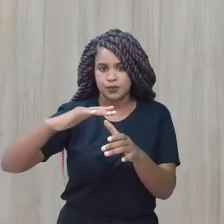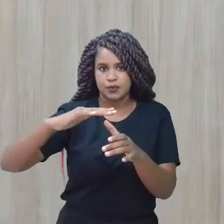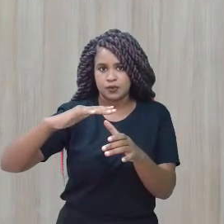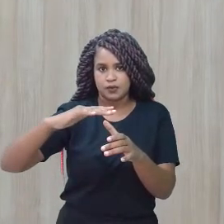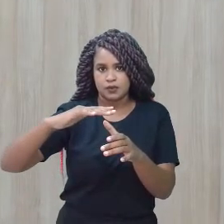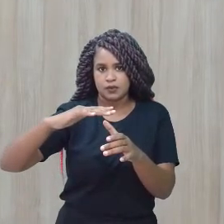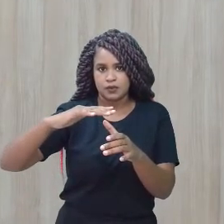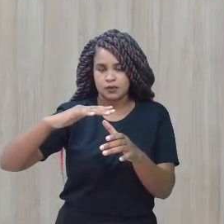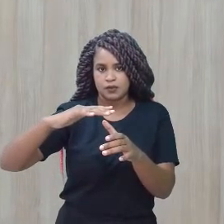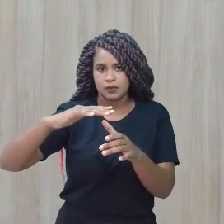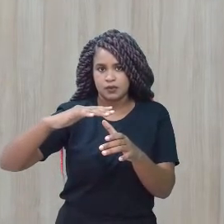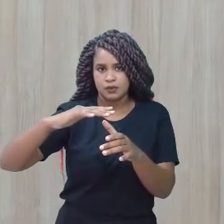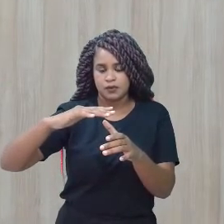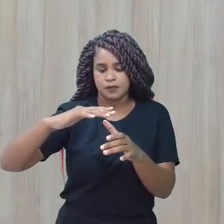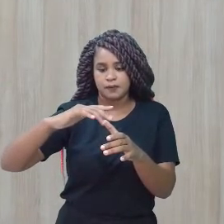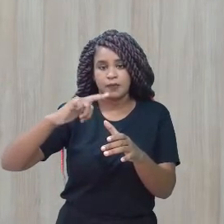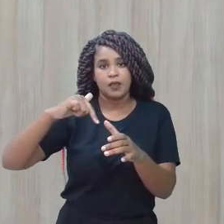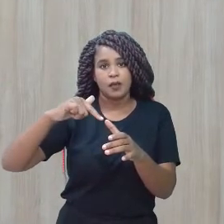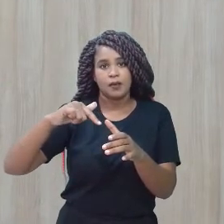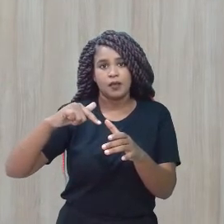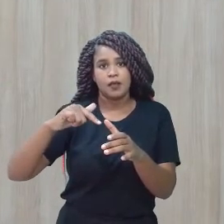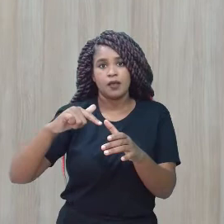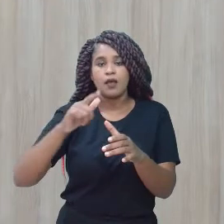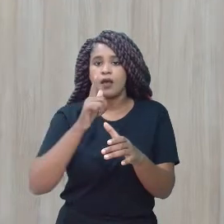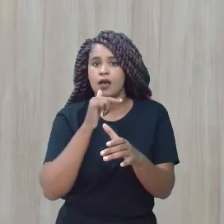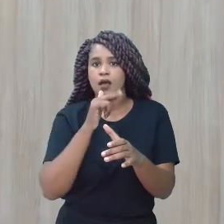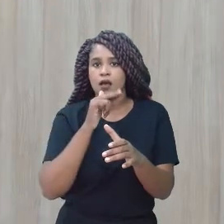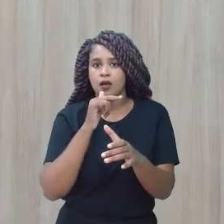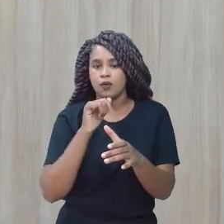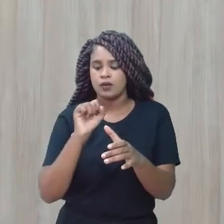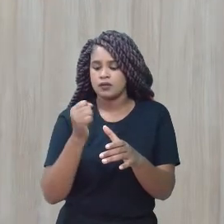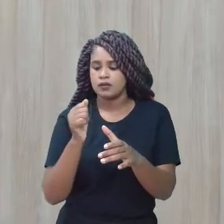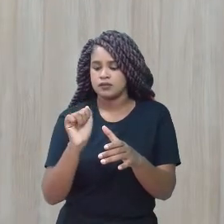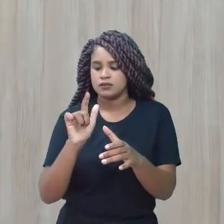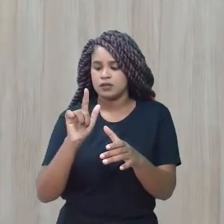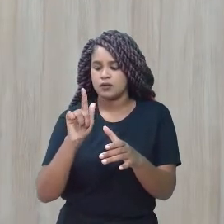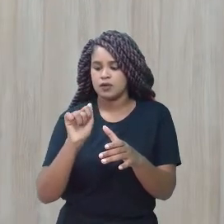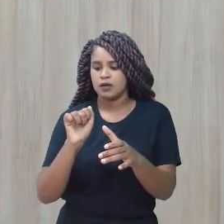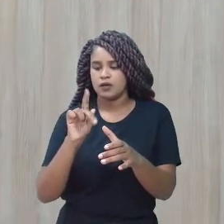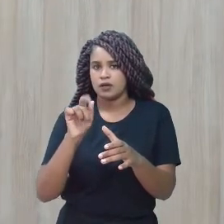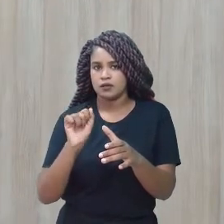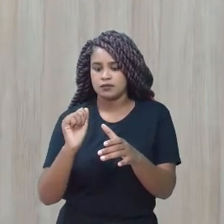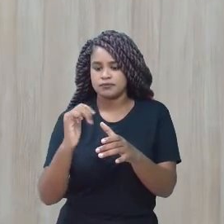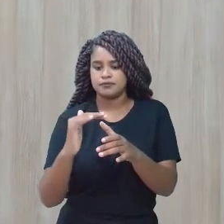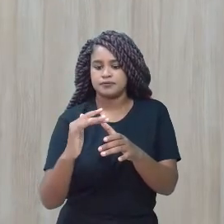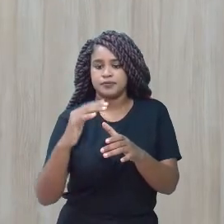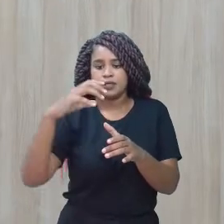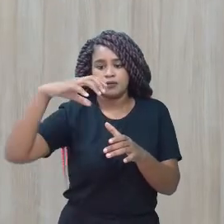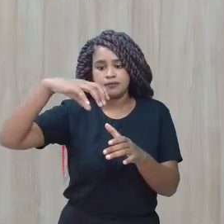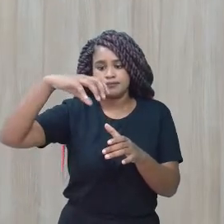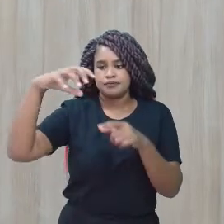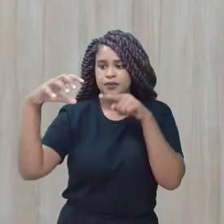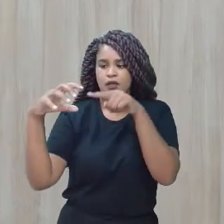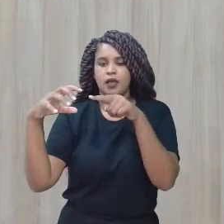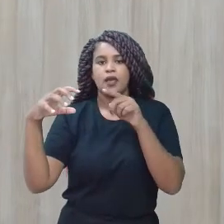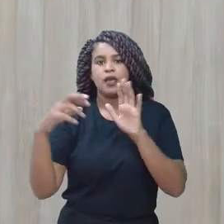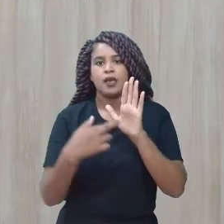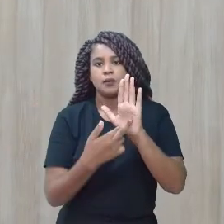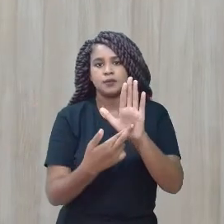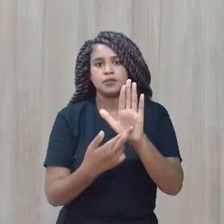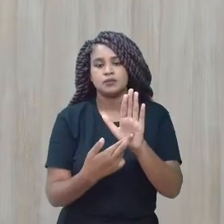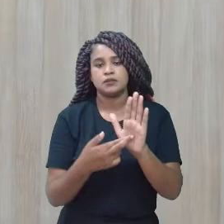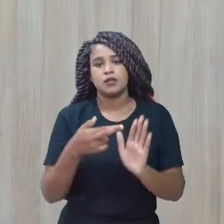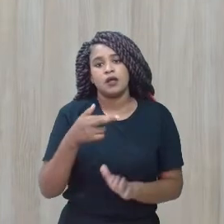água salgada, né? E a tampinha compondo a questão da água doce. Mas vamos entender melhor aqui